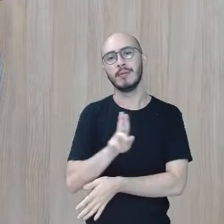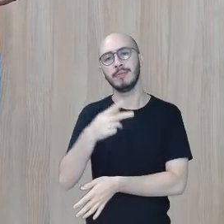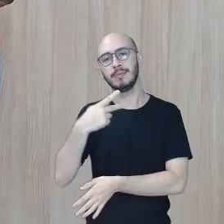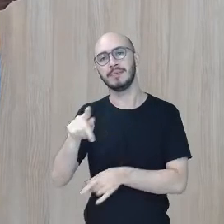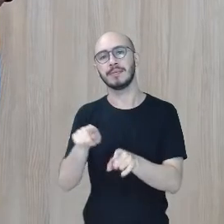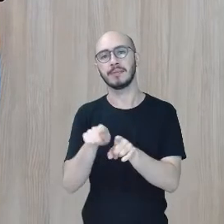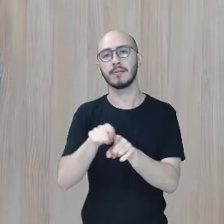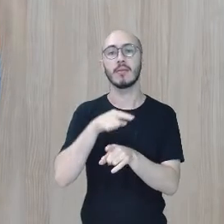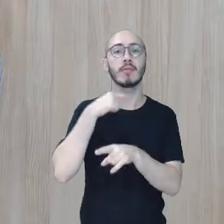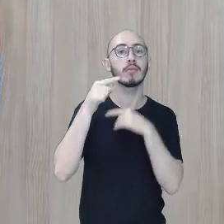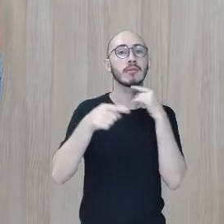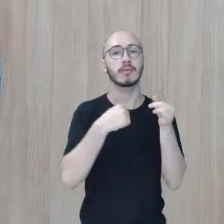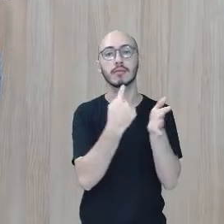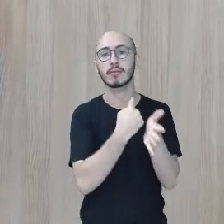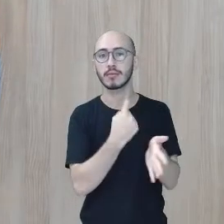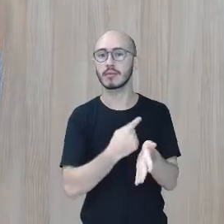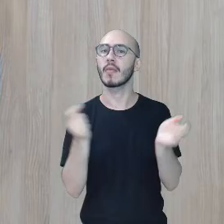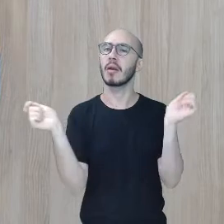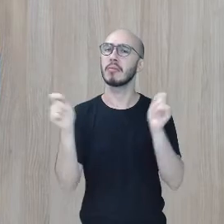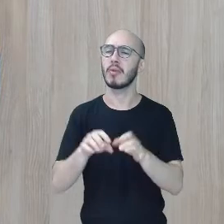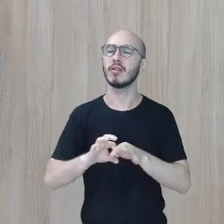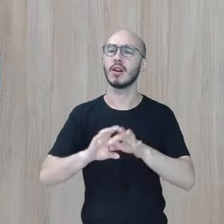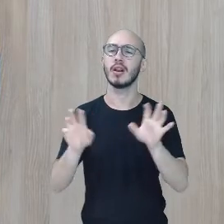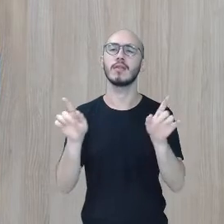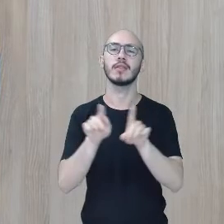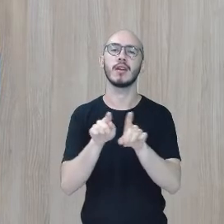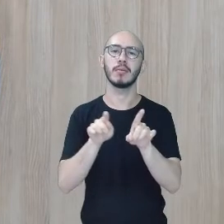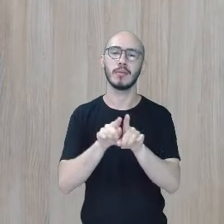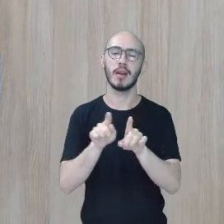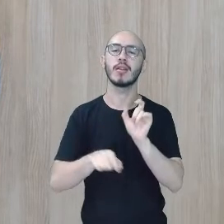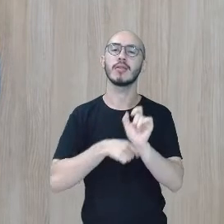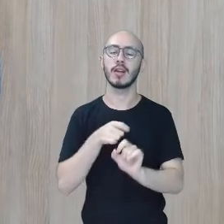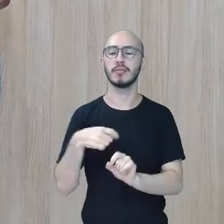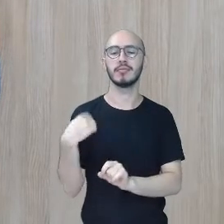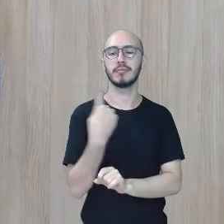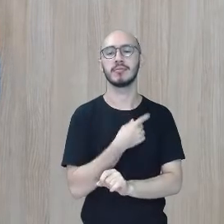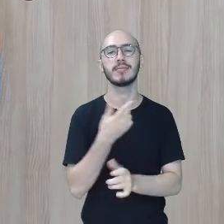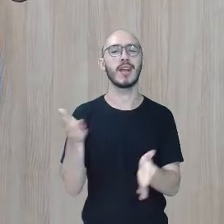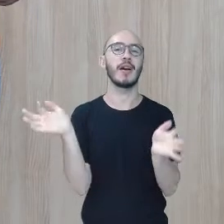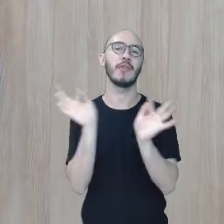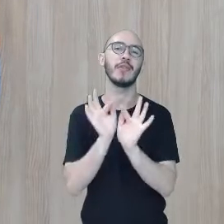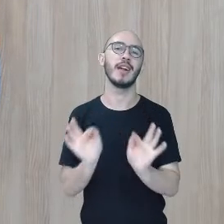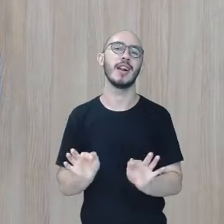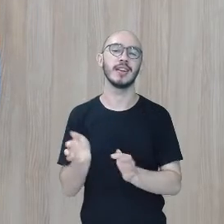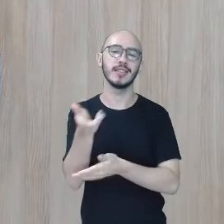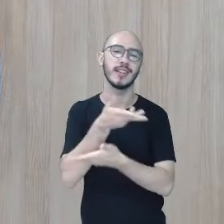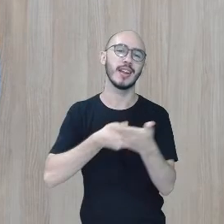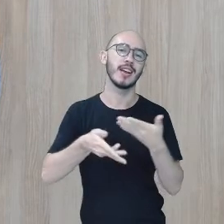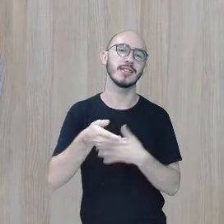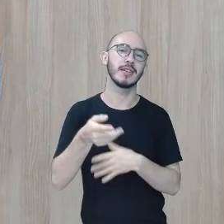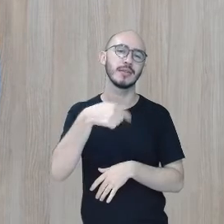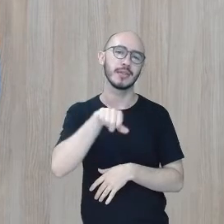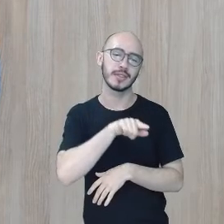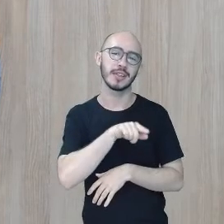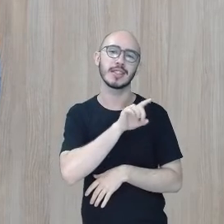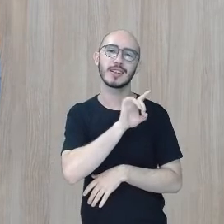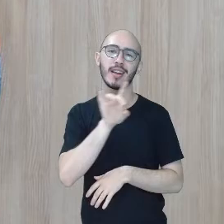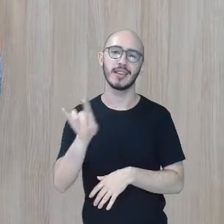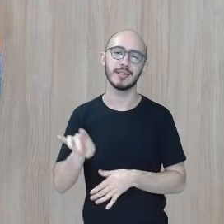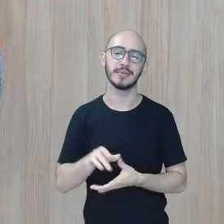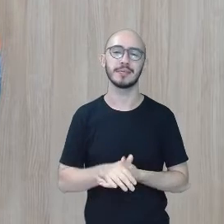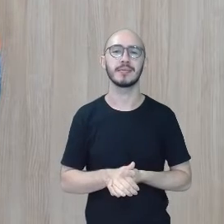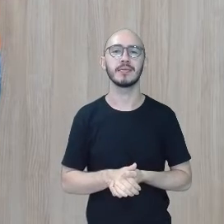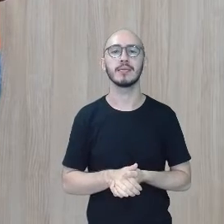suas dúvidas, suas sugestões. Manda seu comentário para a gente fica bastante feliz com o comentário de cada um,